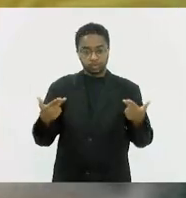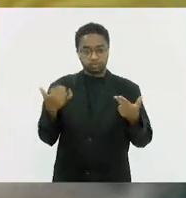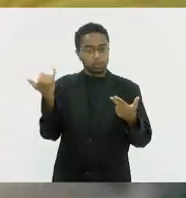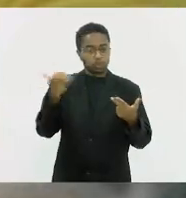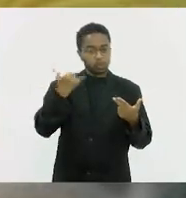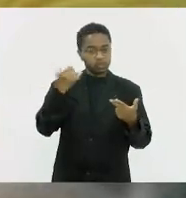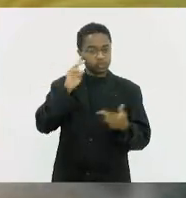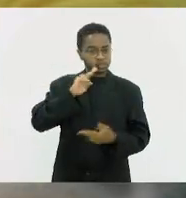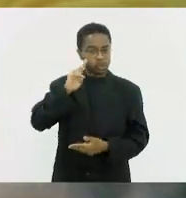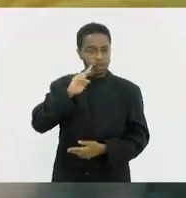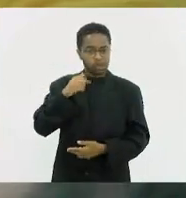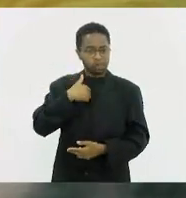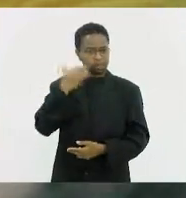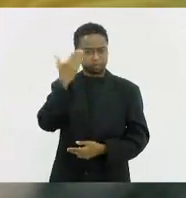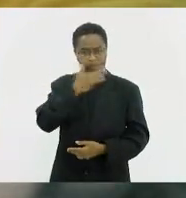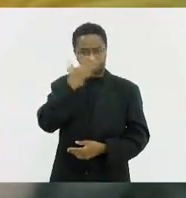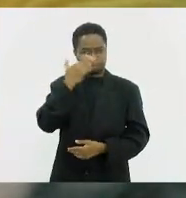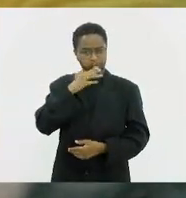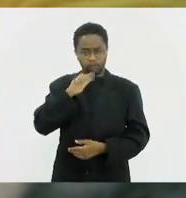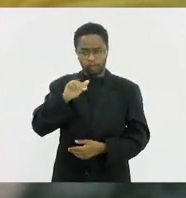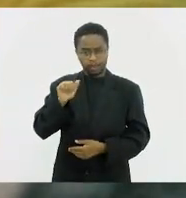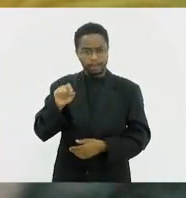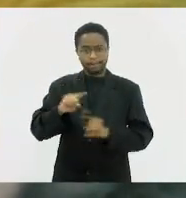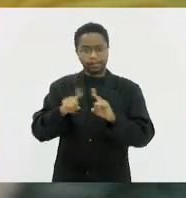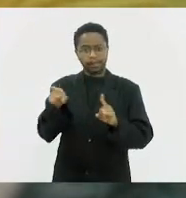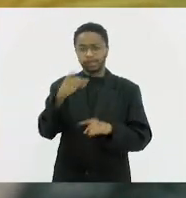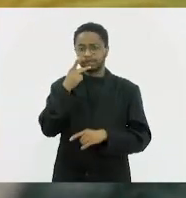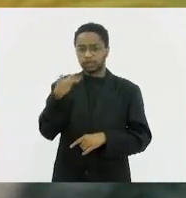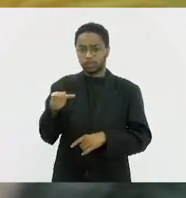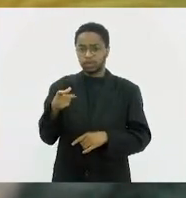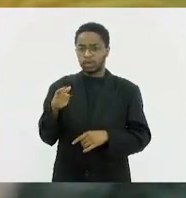história que eu nem nunca vi, e ela falou que eu estava no meio.